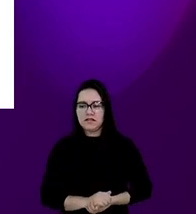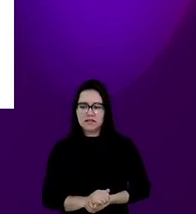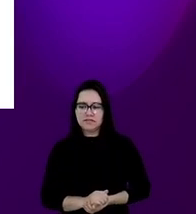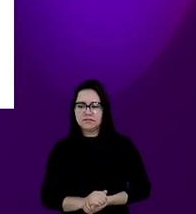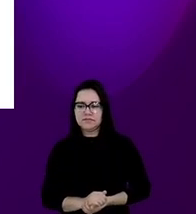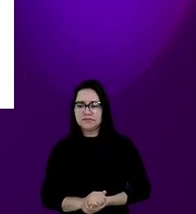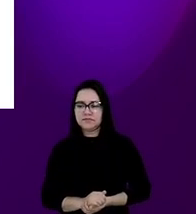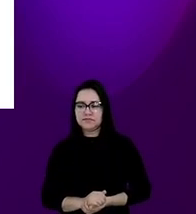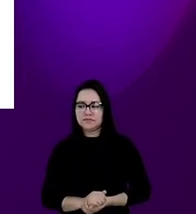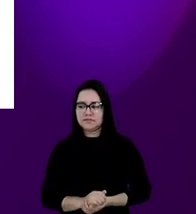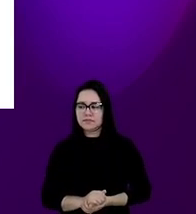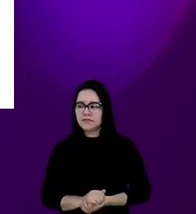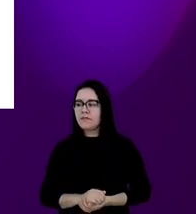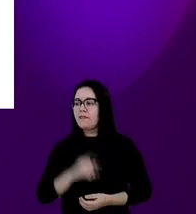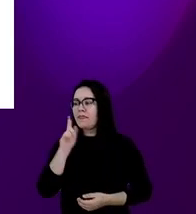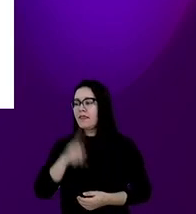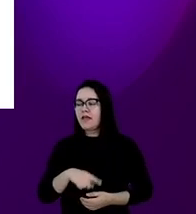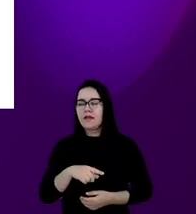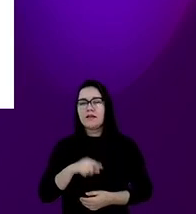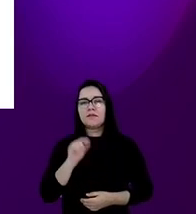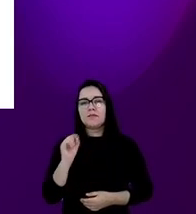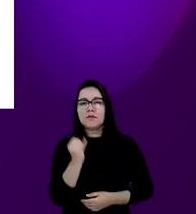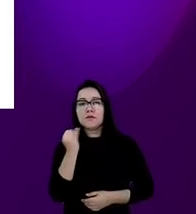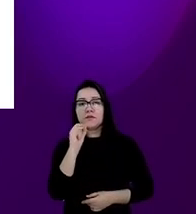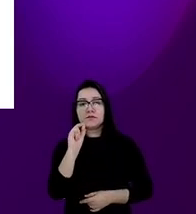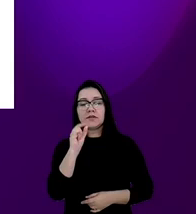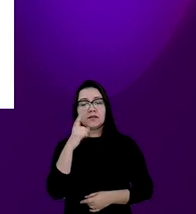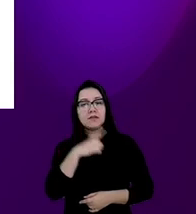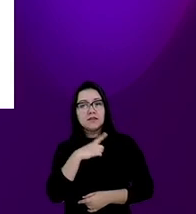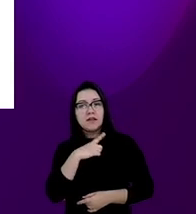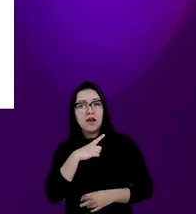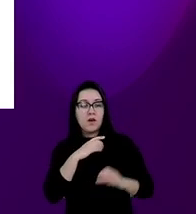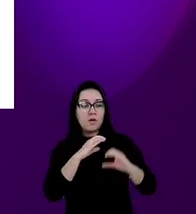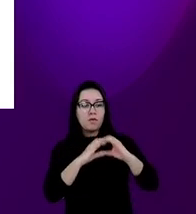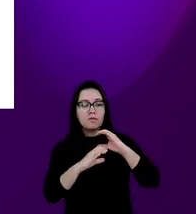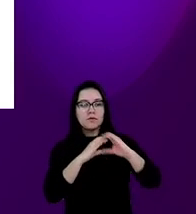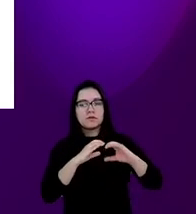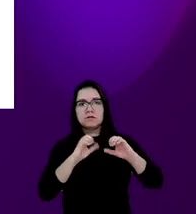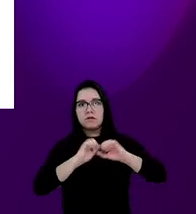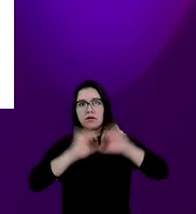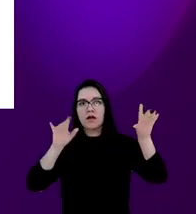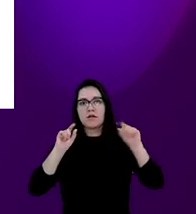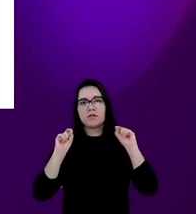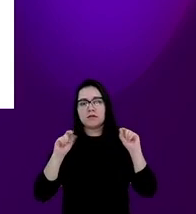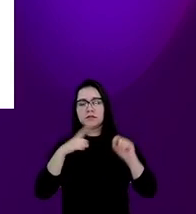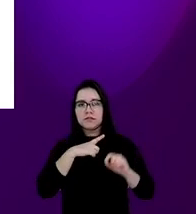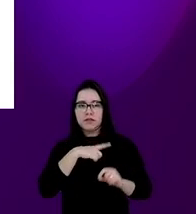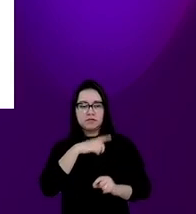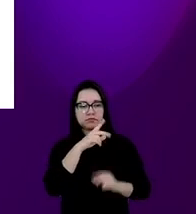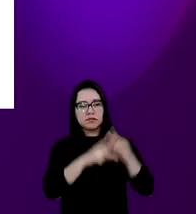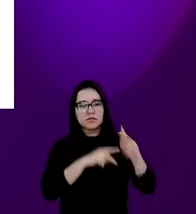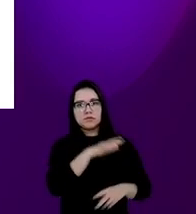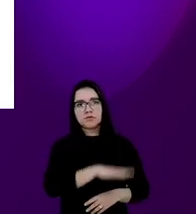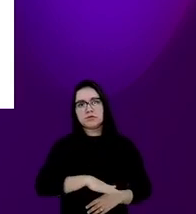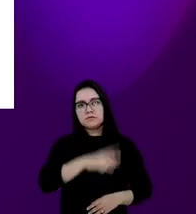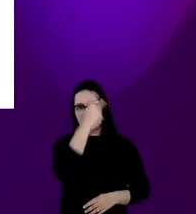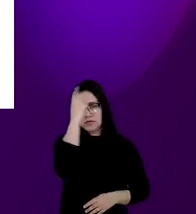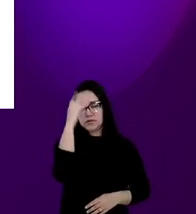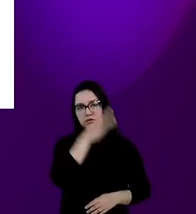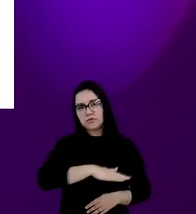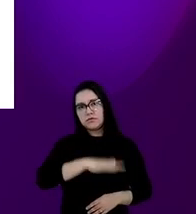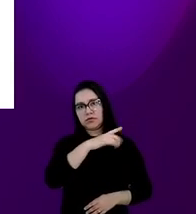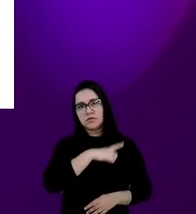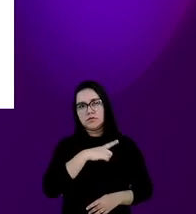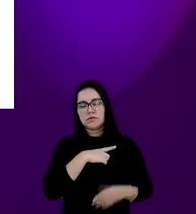muito importante haver uma comunicação muito clara entre aquelas pessoas que encaminham os casos para um centro